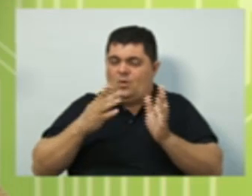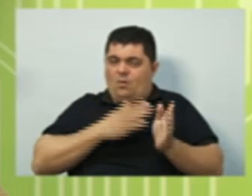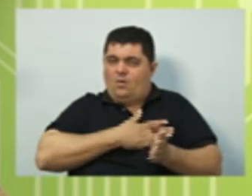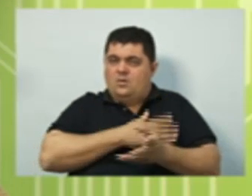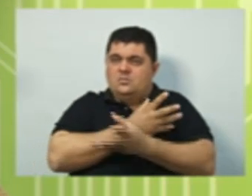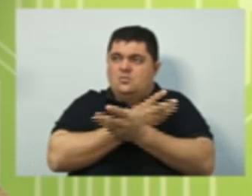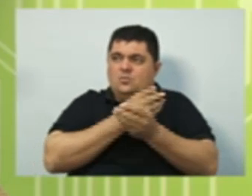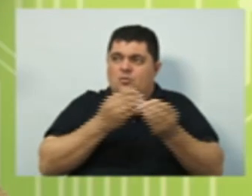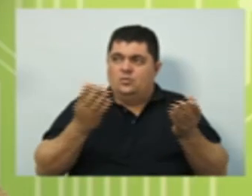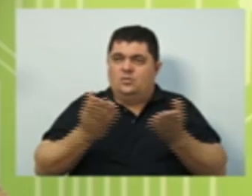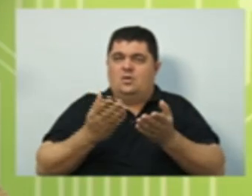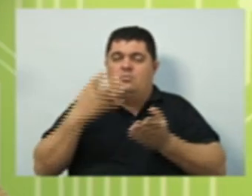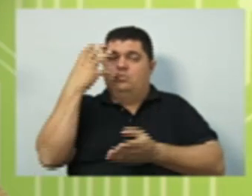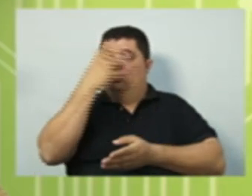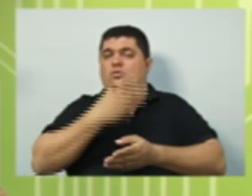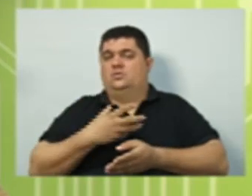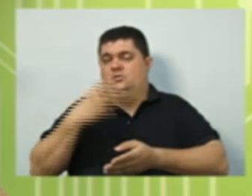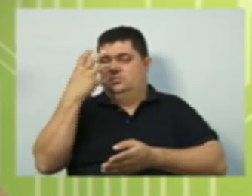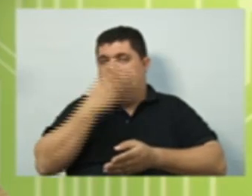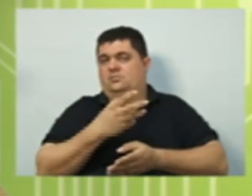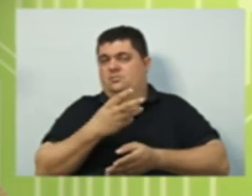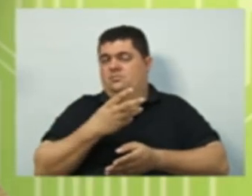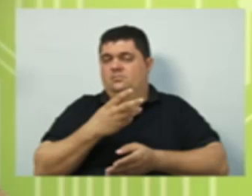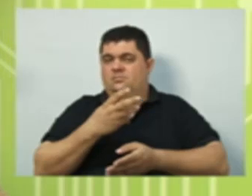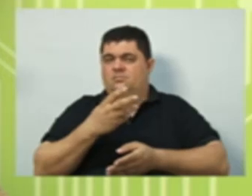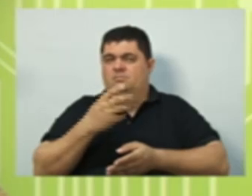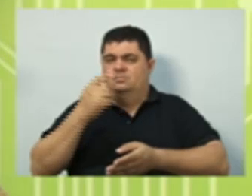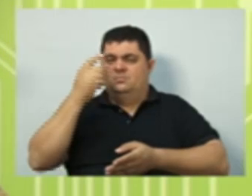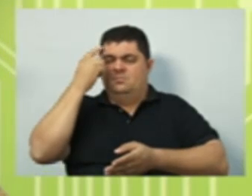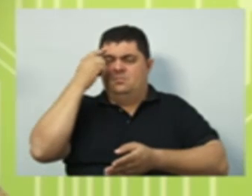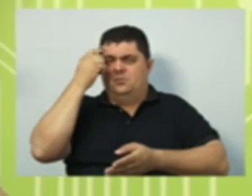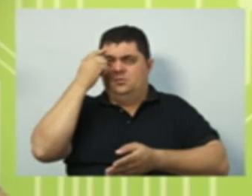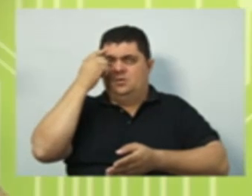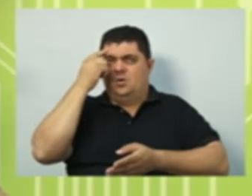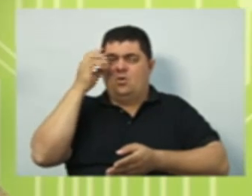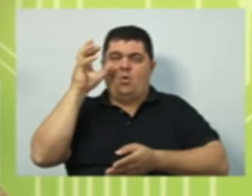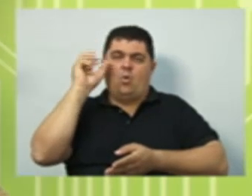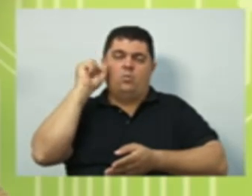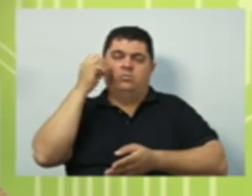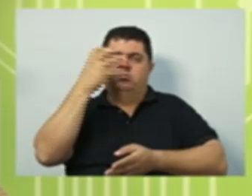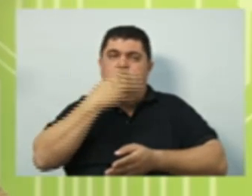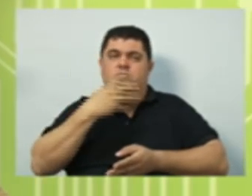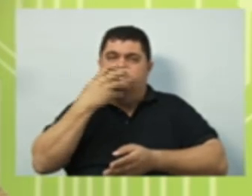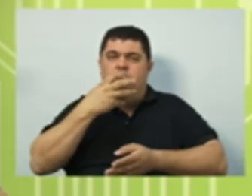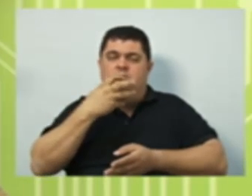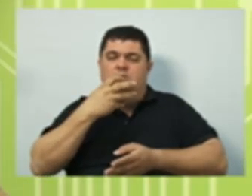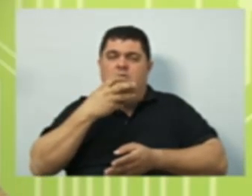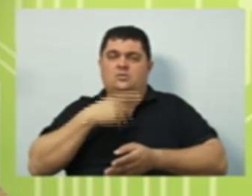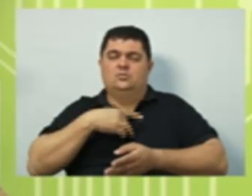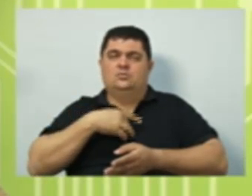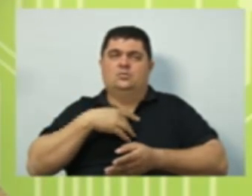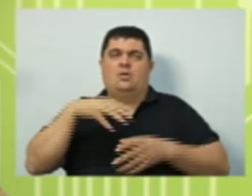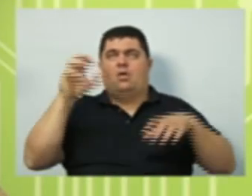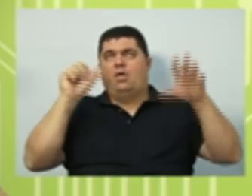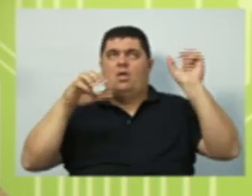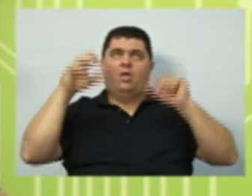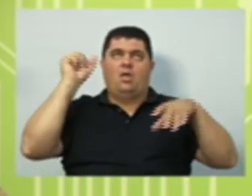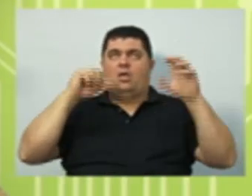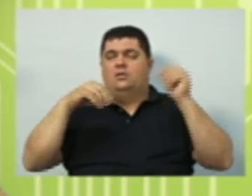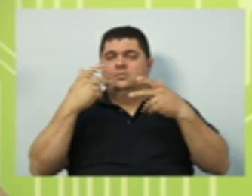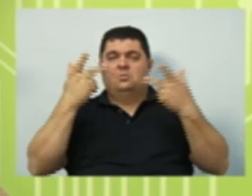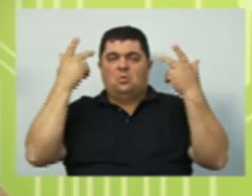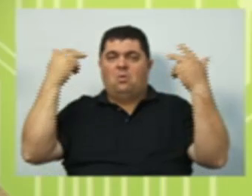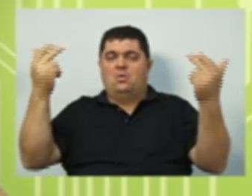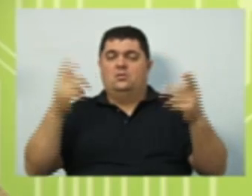dia, que é música. Devemos ouvir a música não de forma passiva, acolhendo tudo o que ela nos traz,